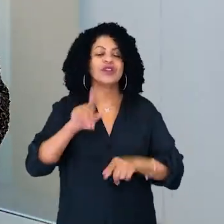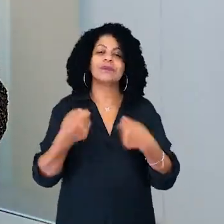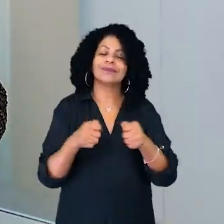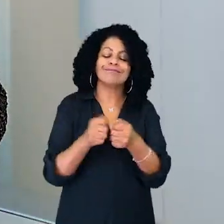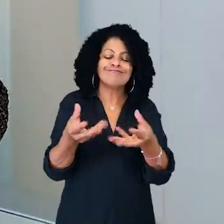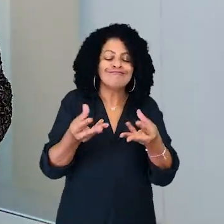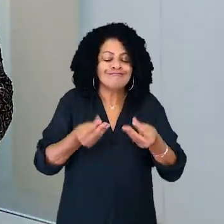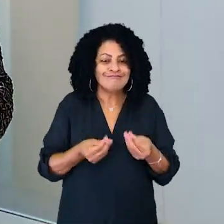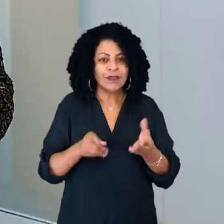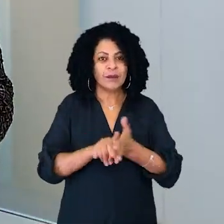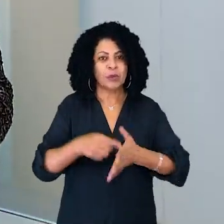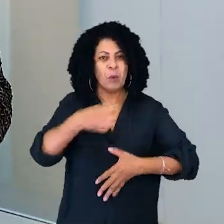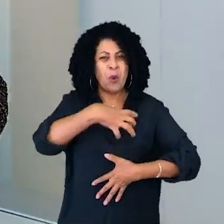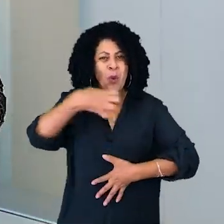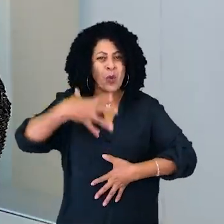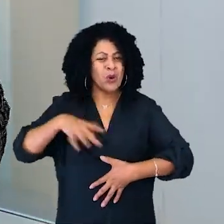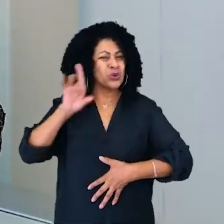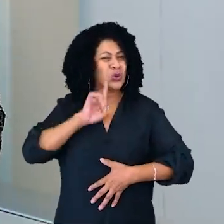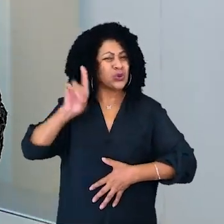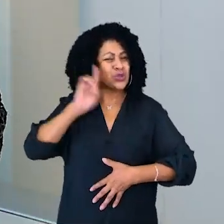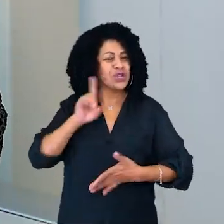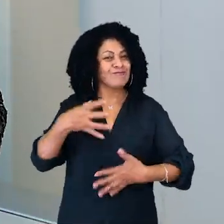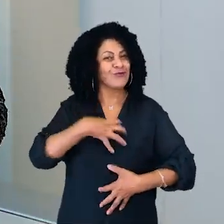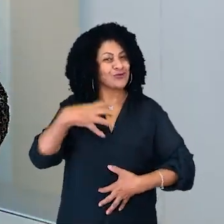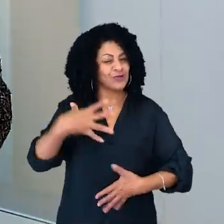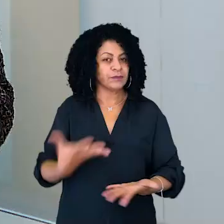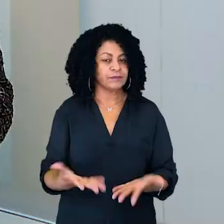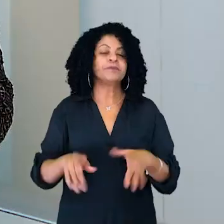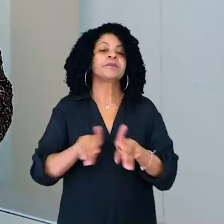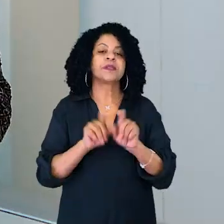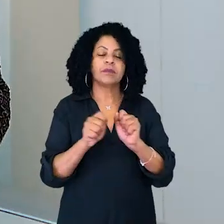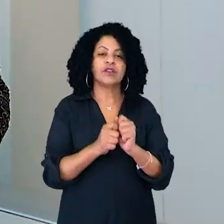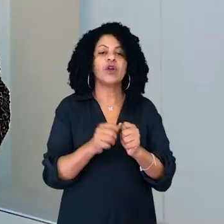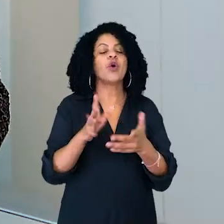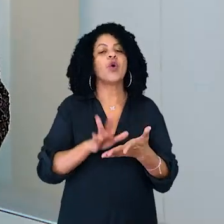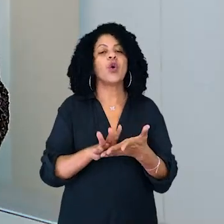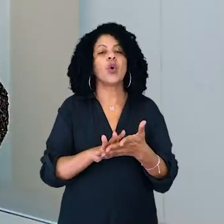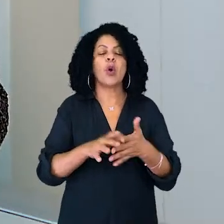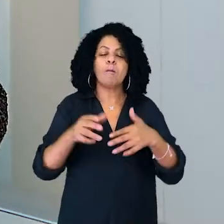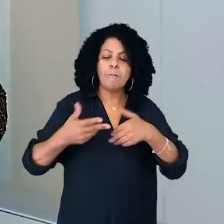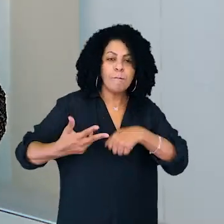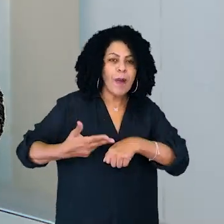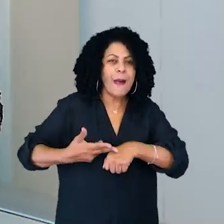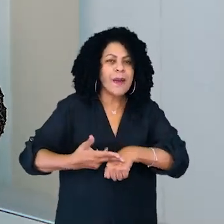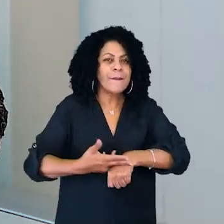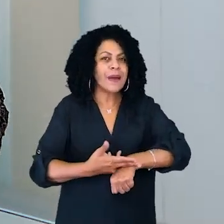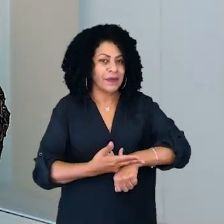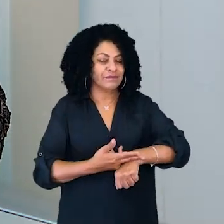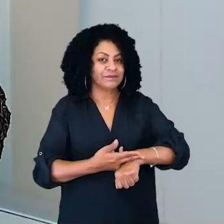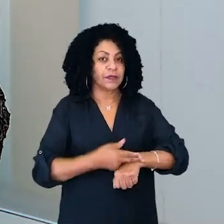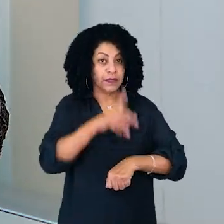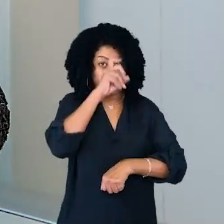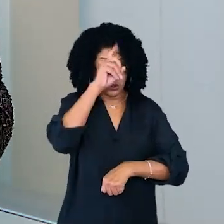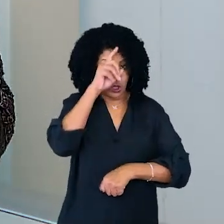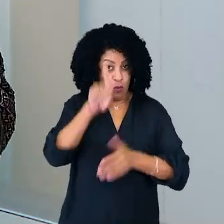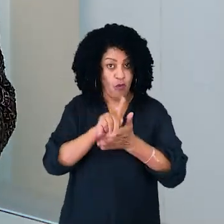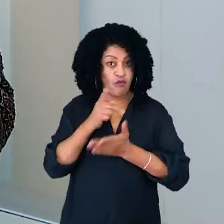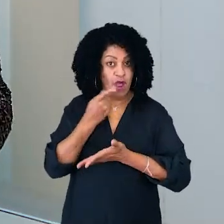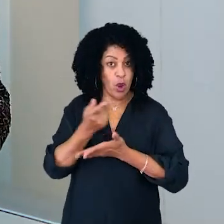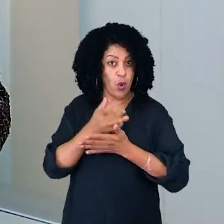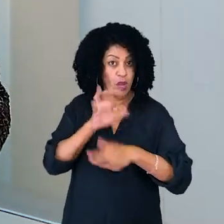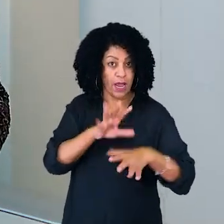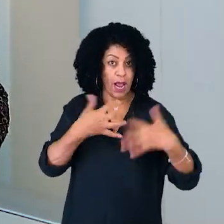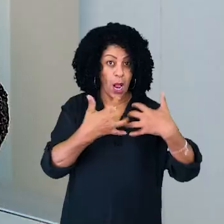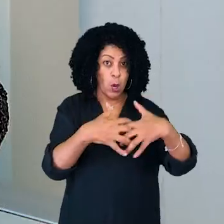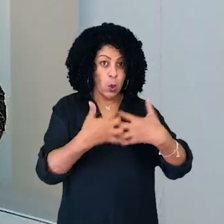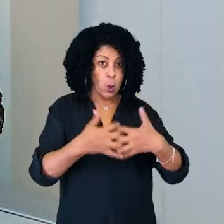isso, estaria recebendo radiação no exato momento de procedimentos cirúrgicos complexos. O hospital alegou que o aparelho